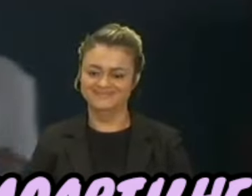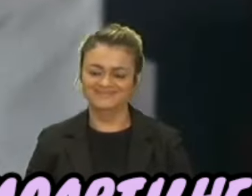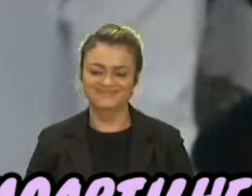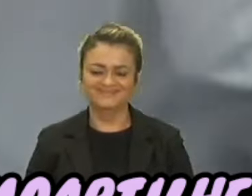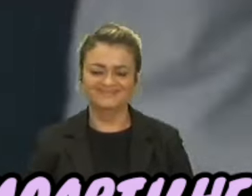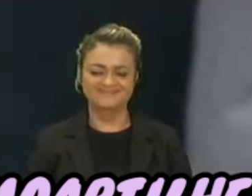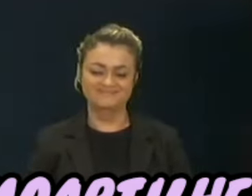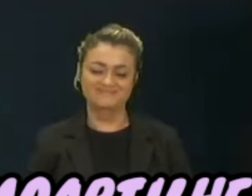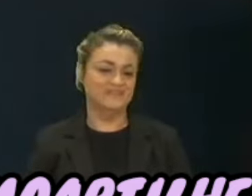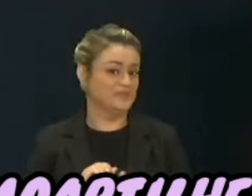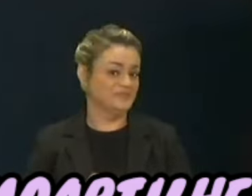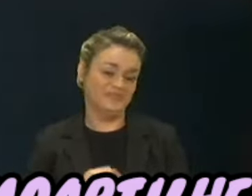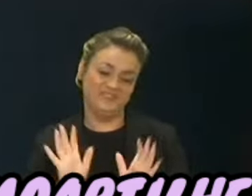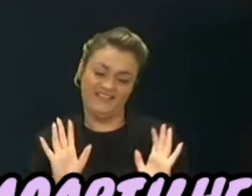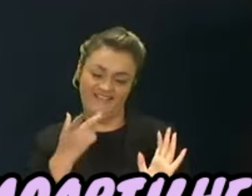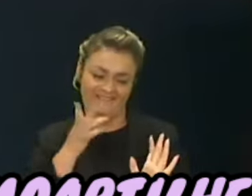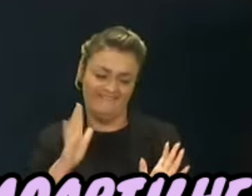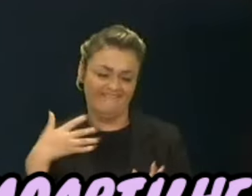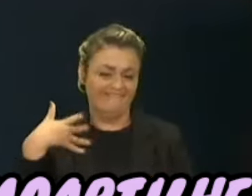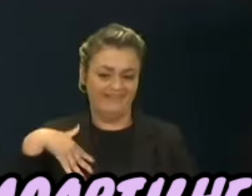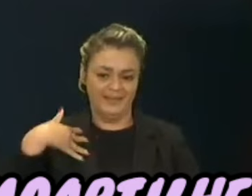desse cumprimento à ministra Carmen.